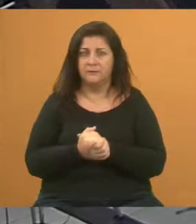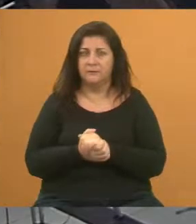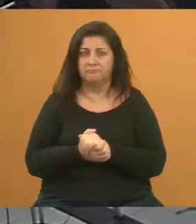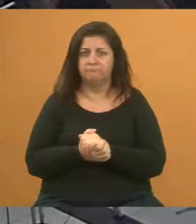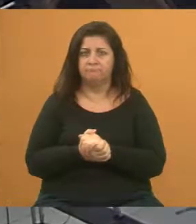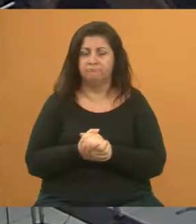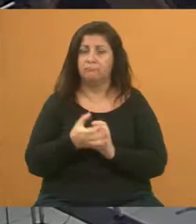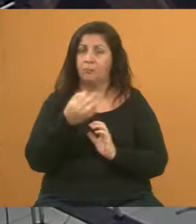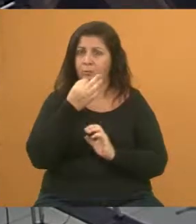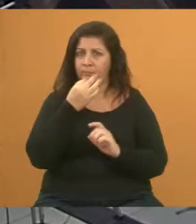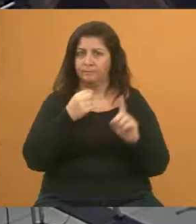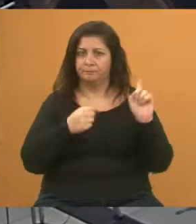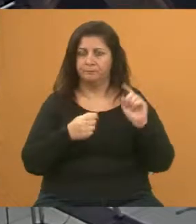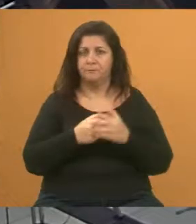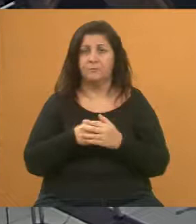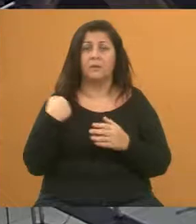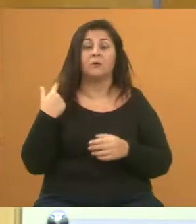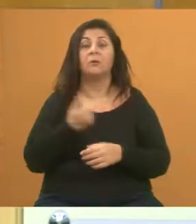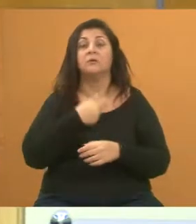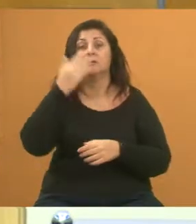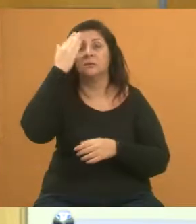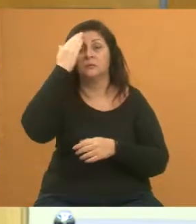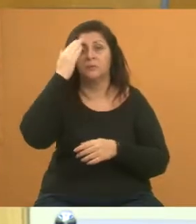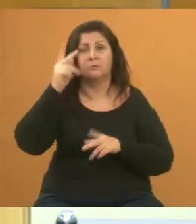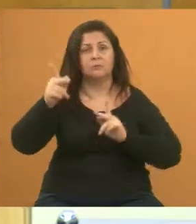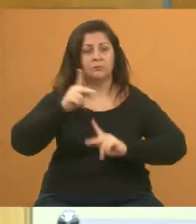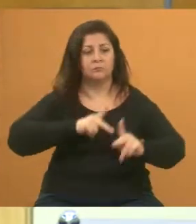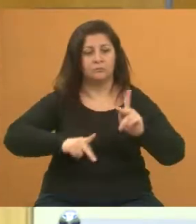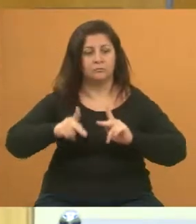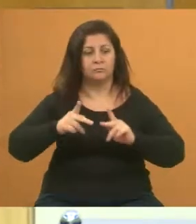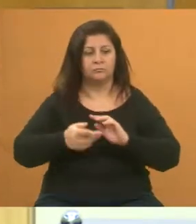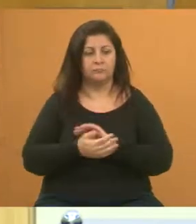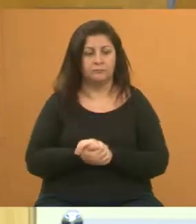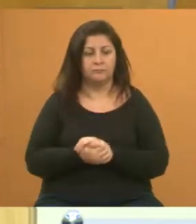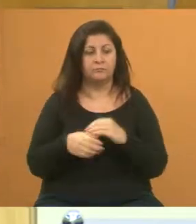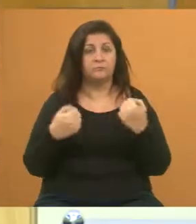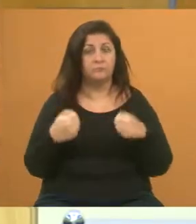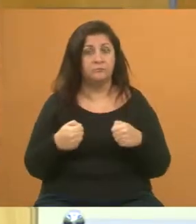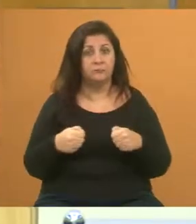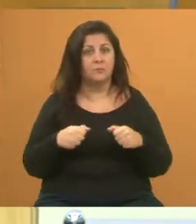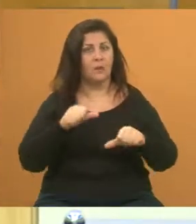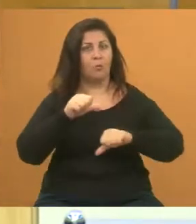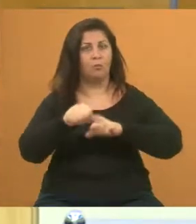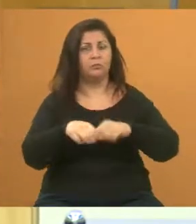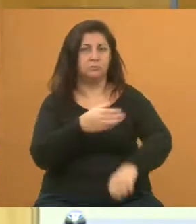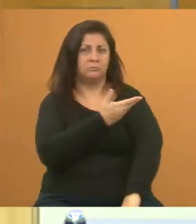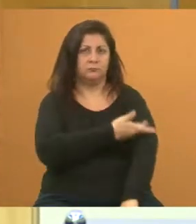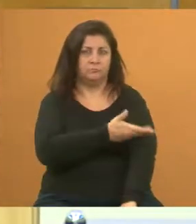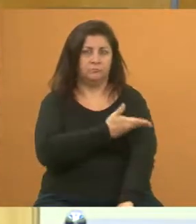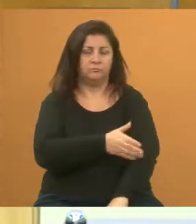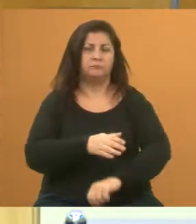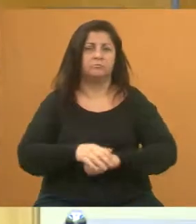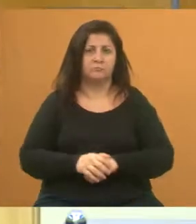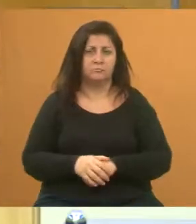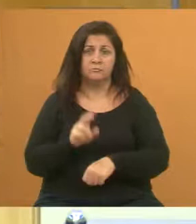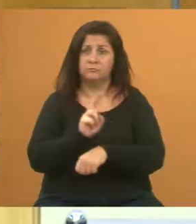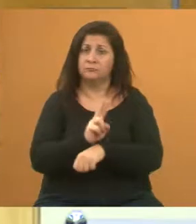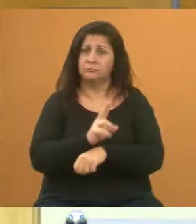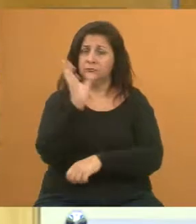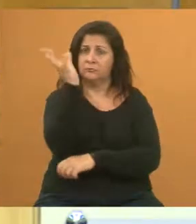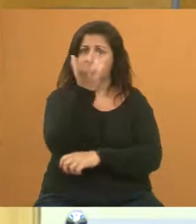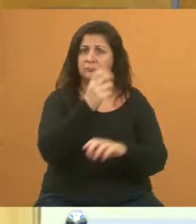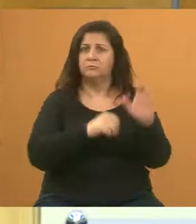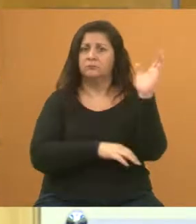Nós sabemos que a população ela precisa mudança de hábito, para cuidar do meio